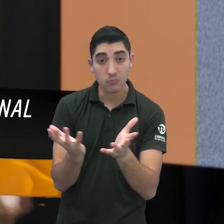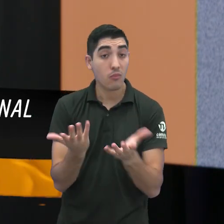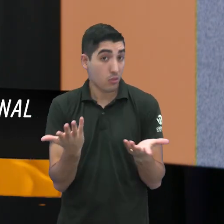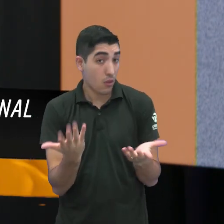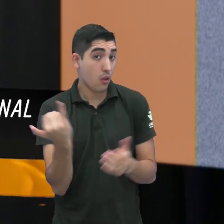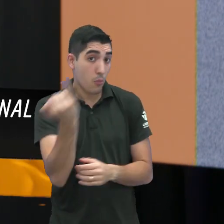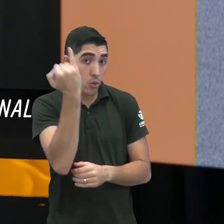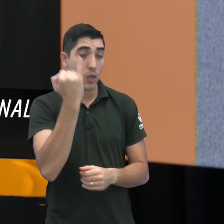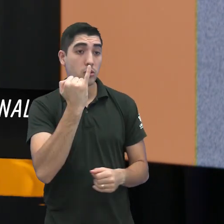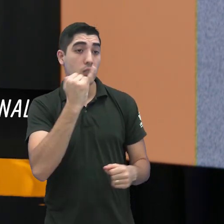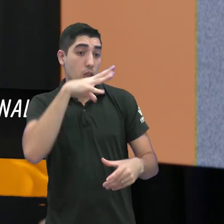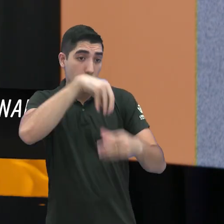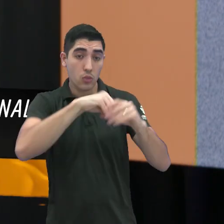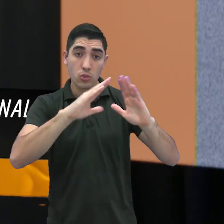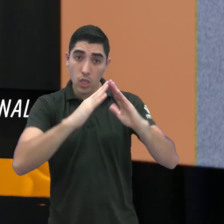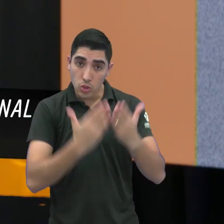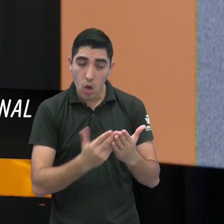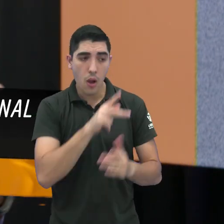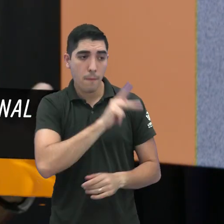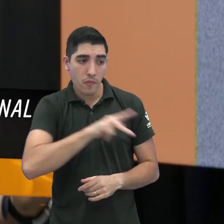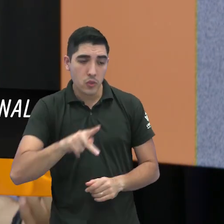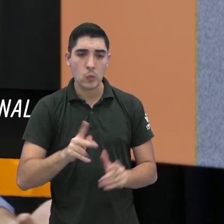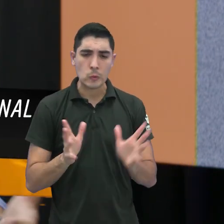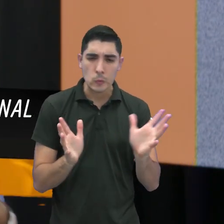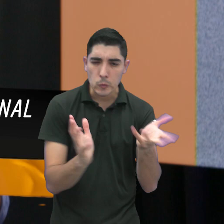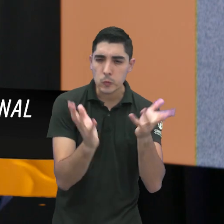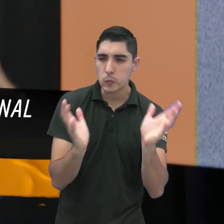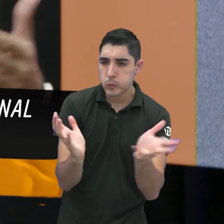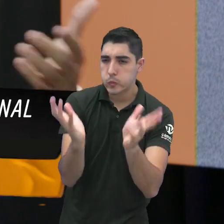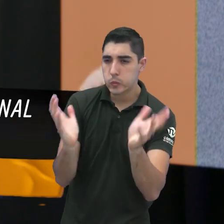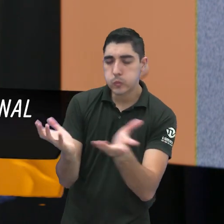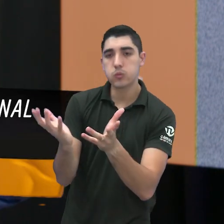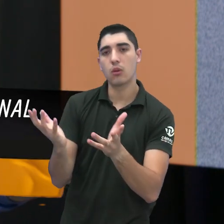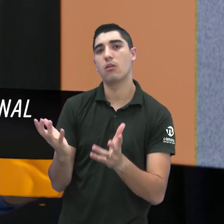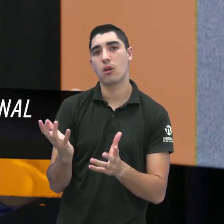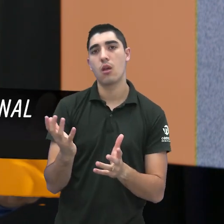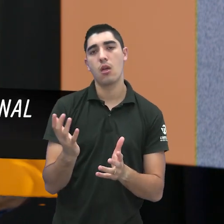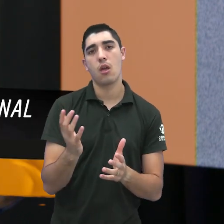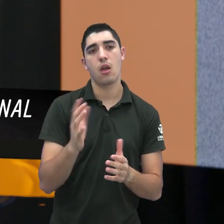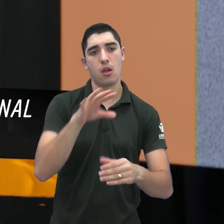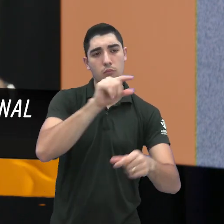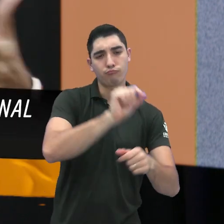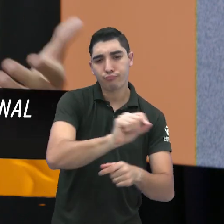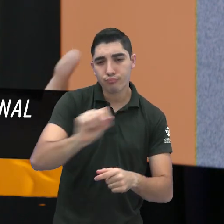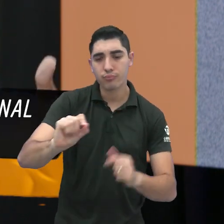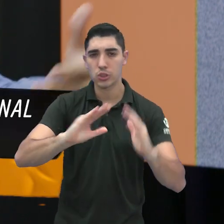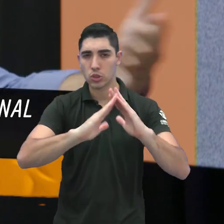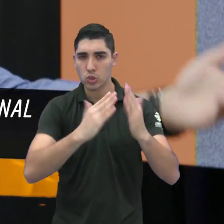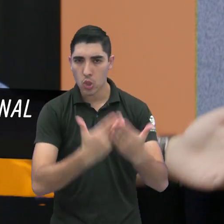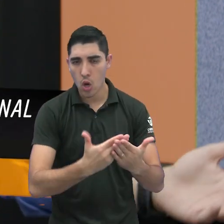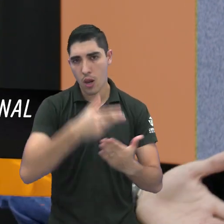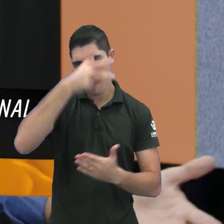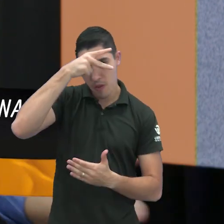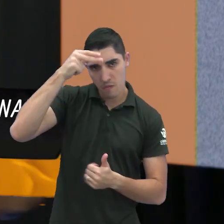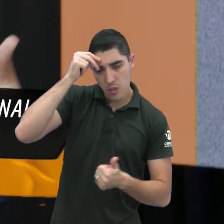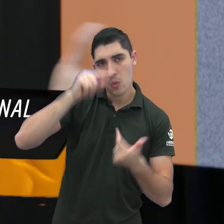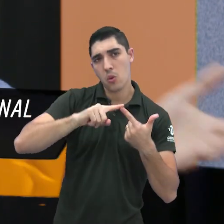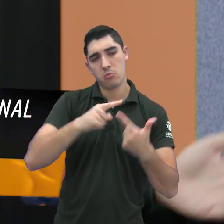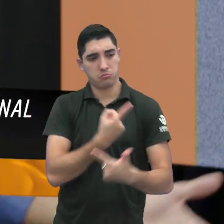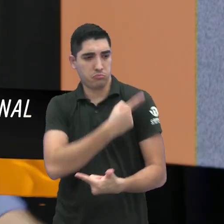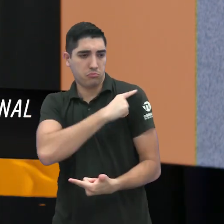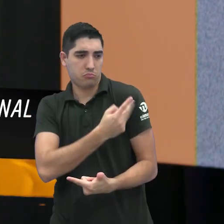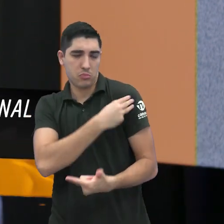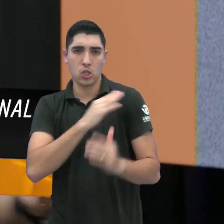alunos, e principalmente quando a gente fala, às vezes, de escolas municipais ou também de escolas de ensino médio que são do Estado, né?